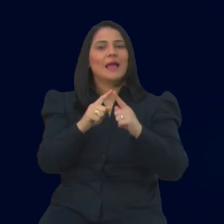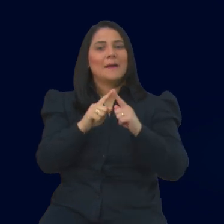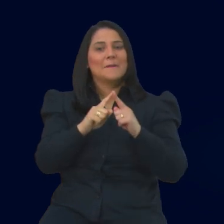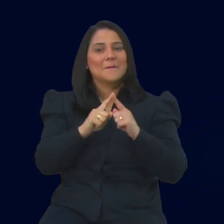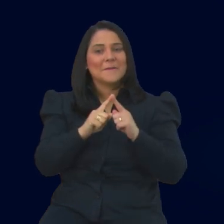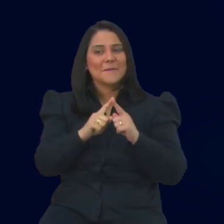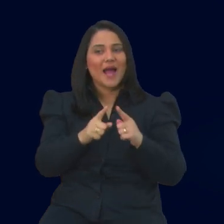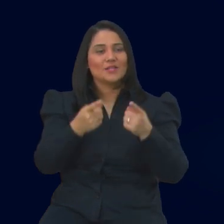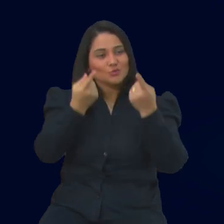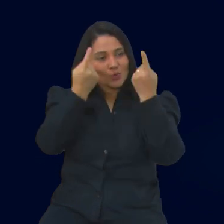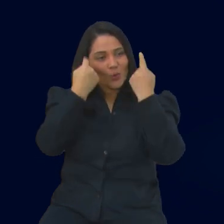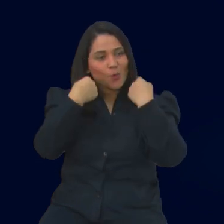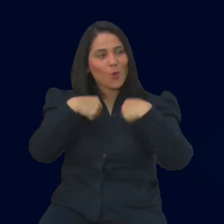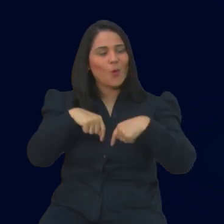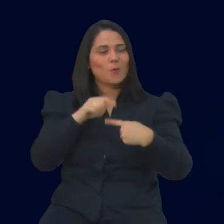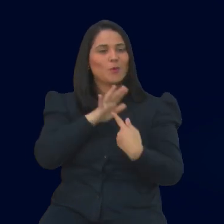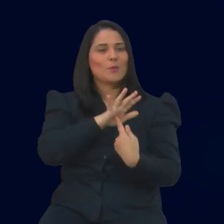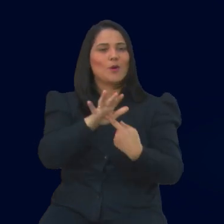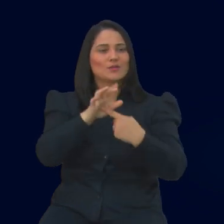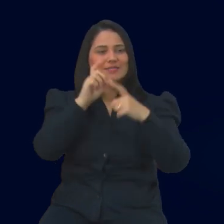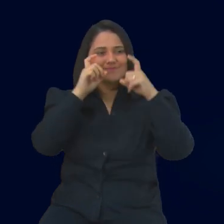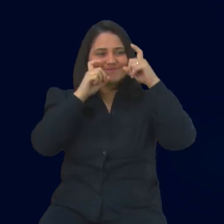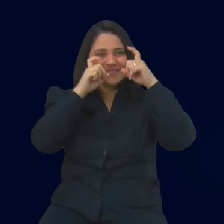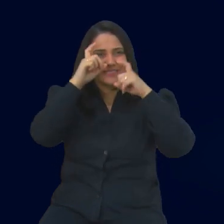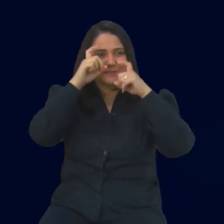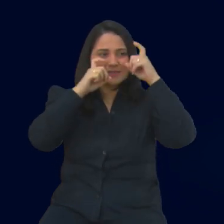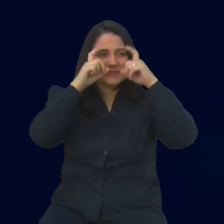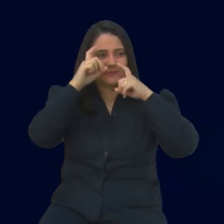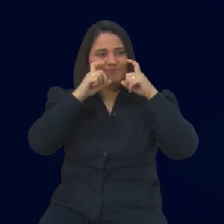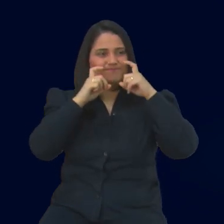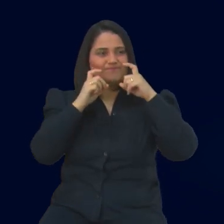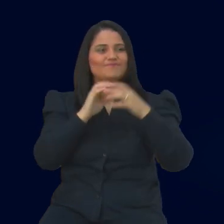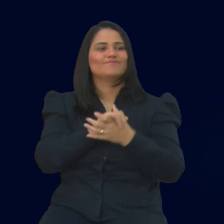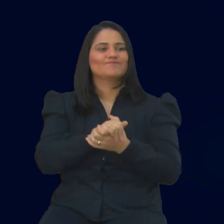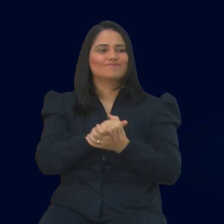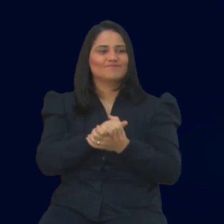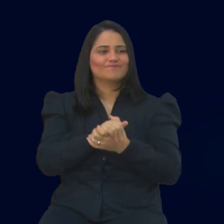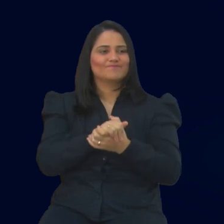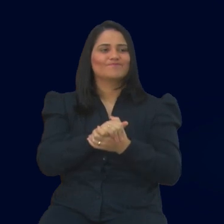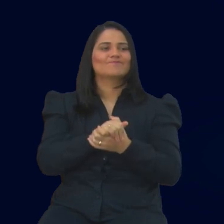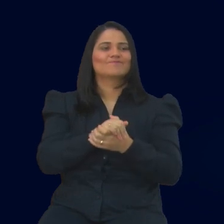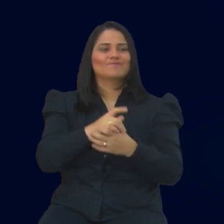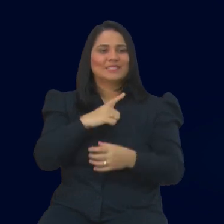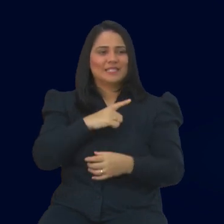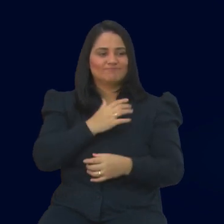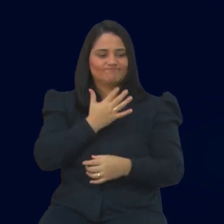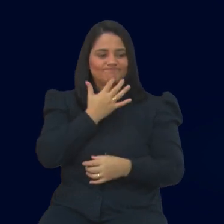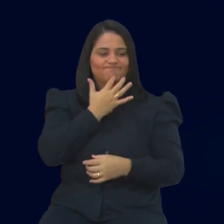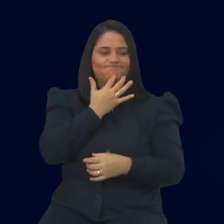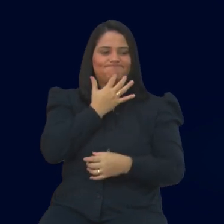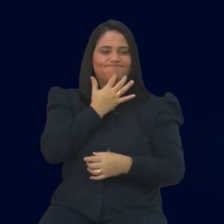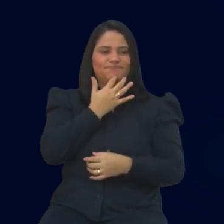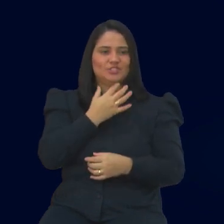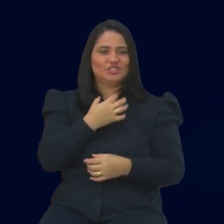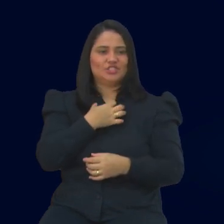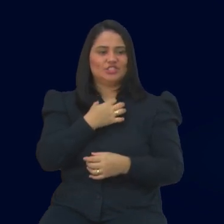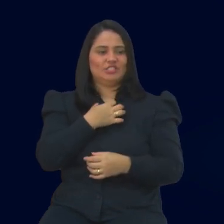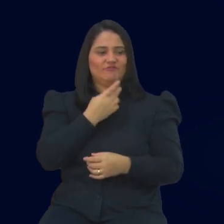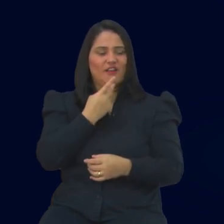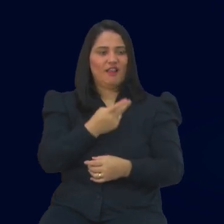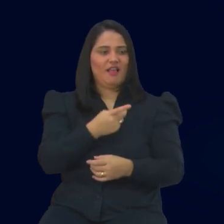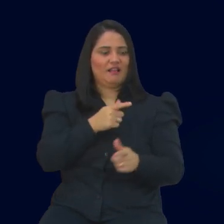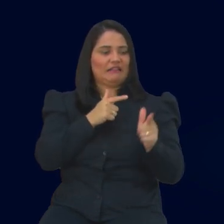escapa. Você fala por meio de ironia, sarcasmo, deboche,